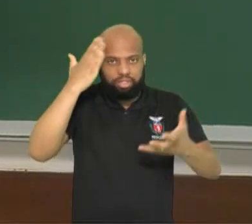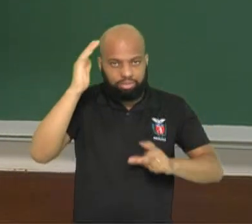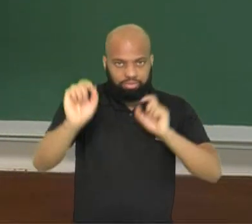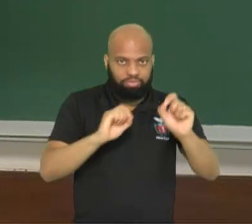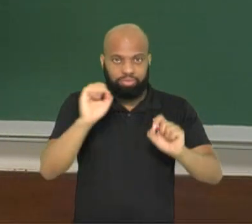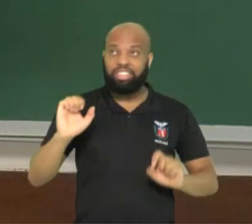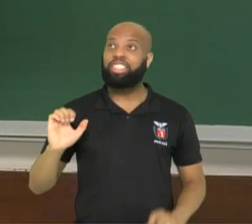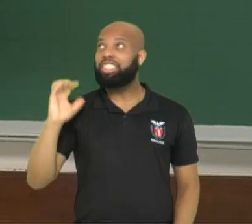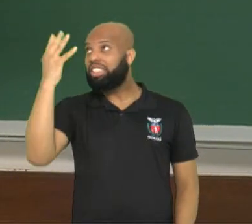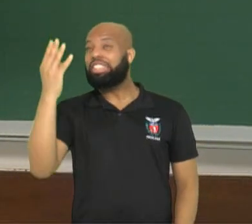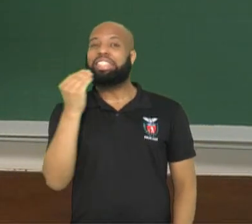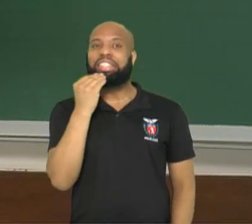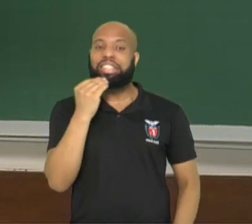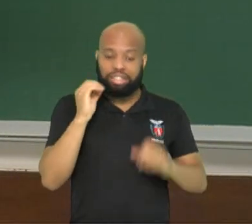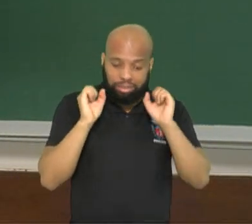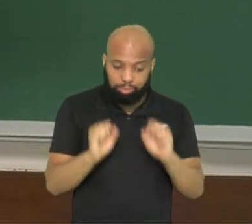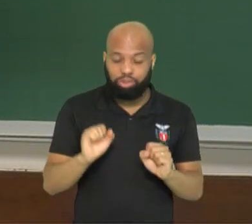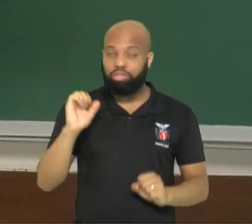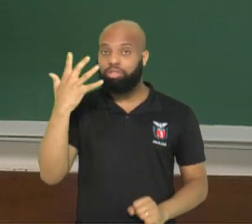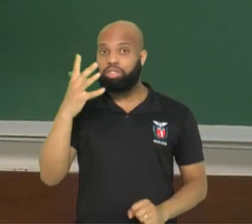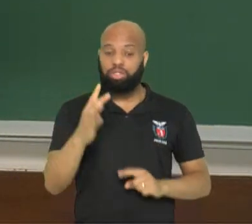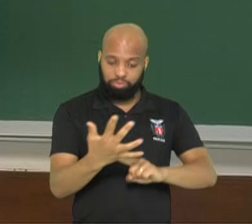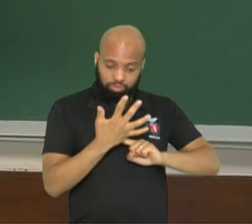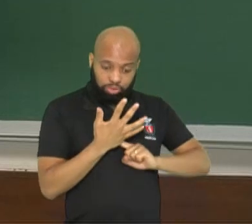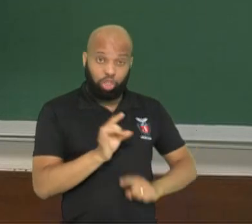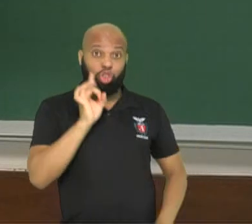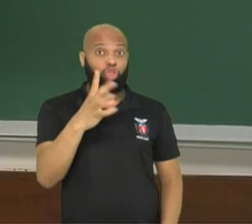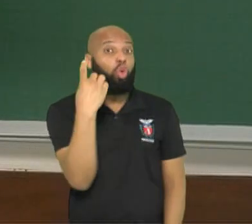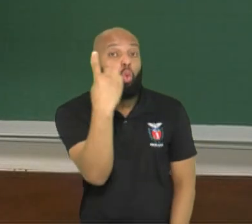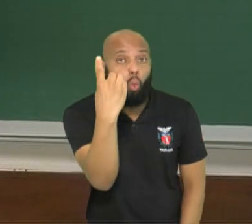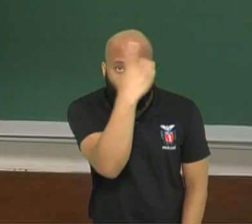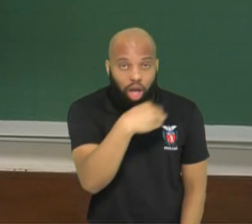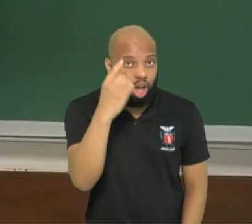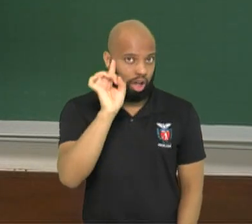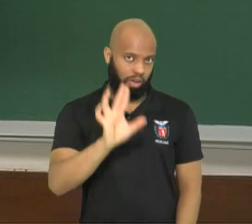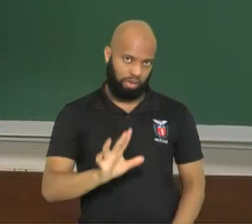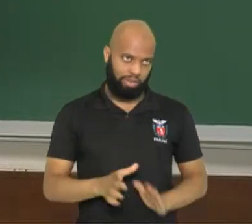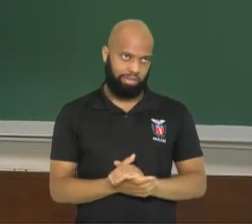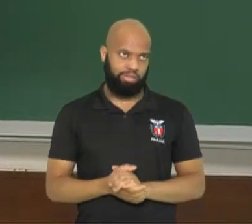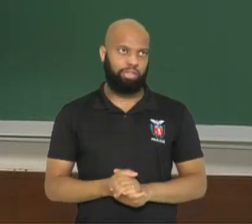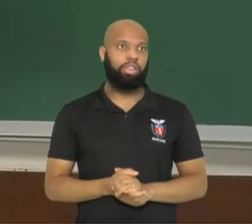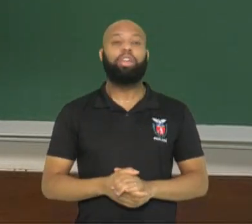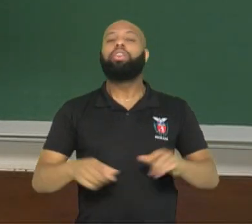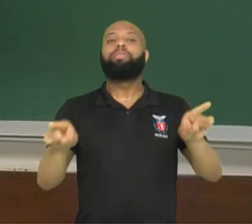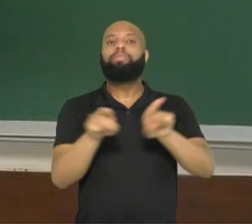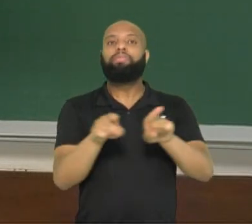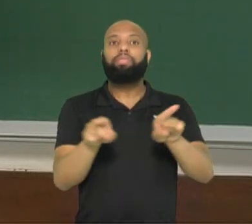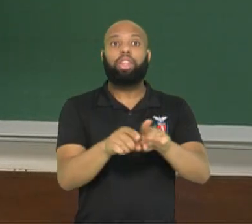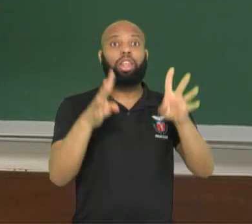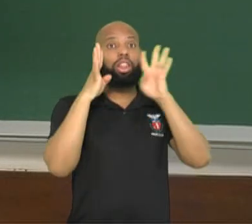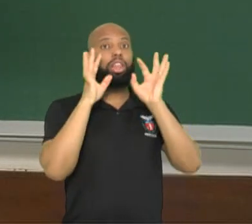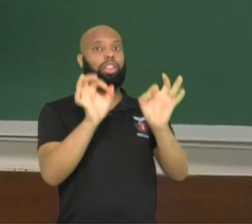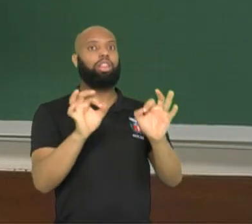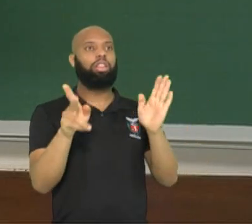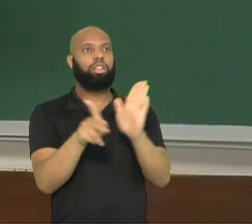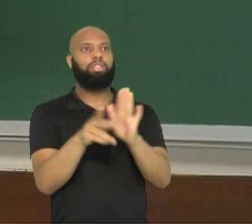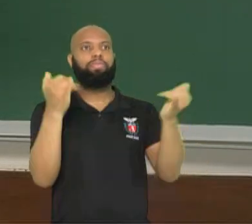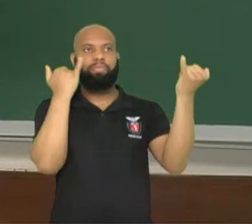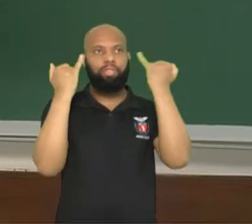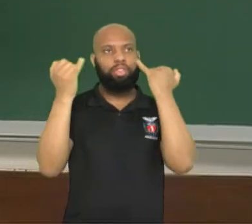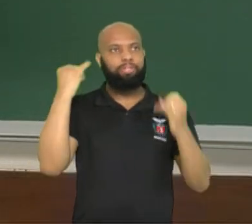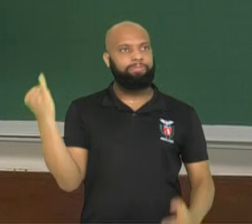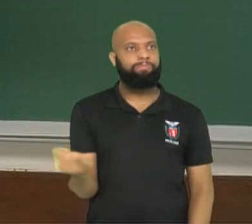a probabilidade de sair apenas uma cara. E preste atenção nessa informação que é